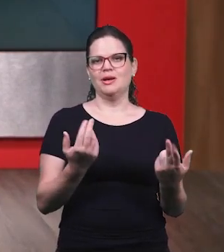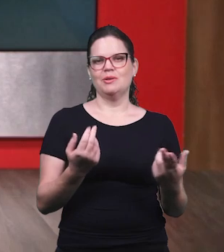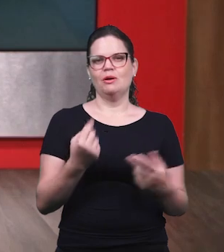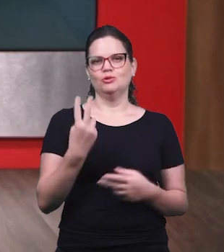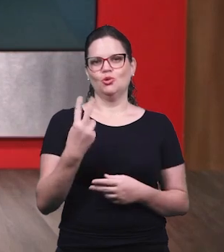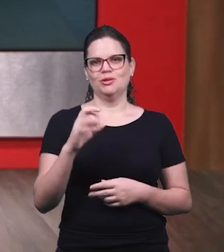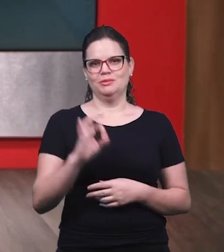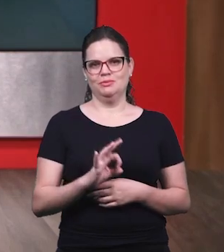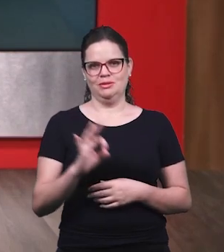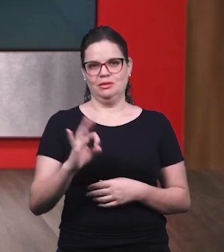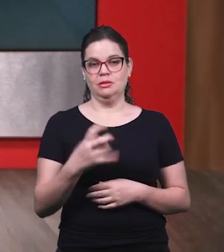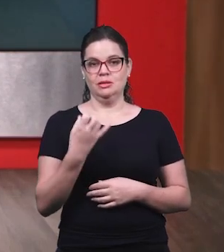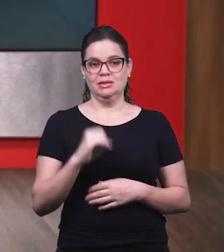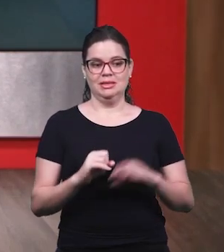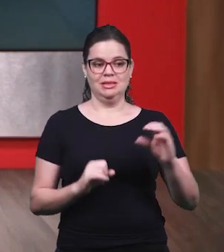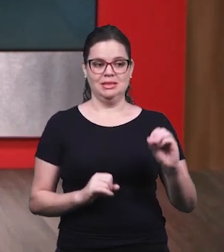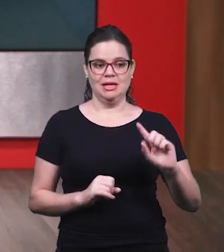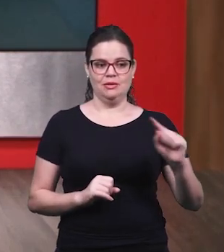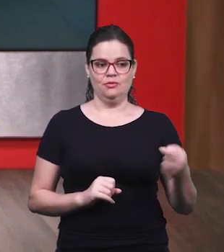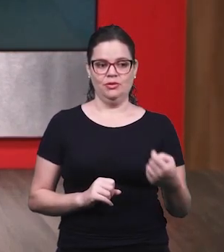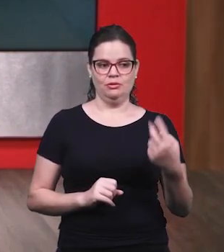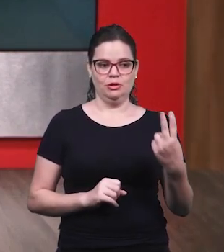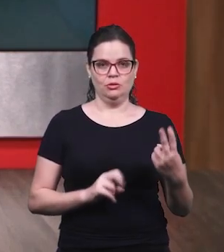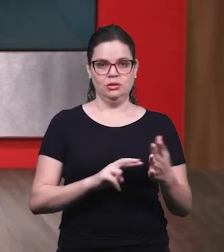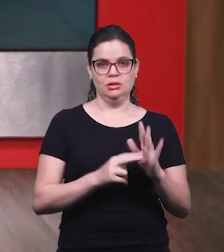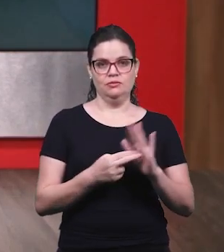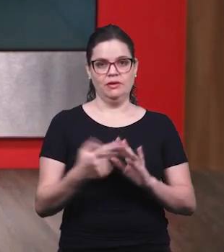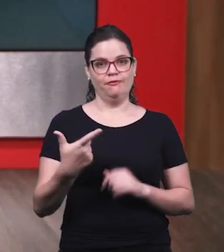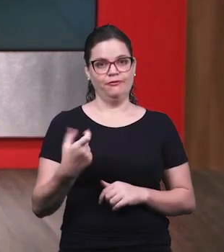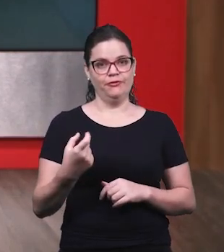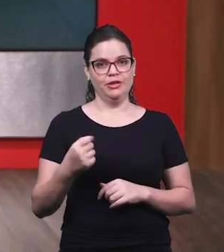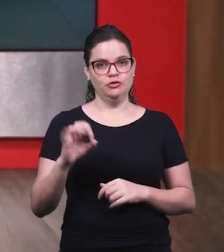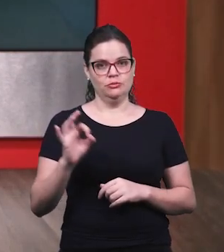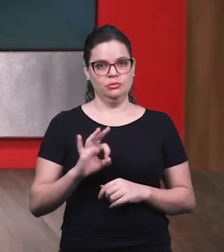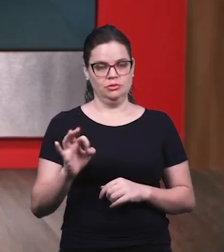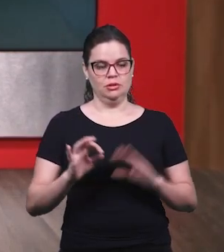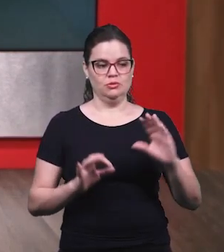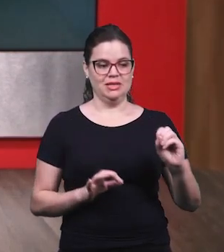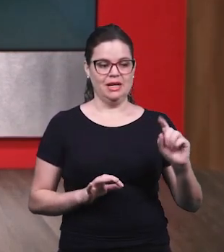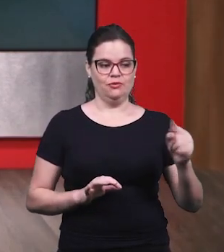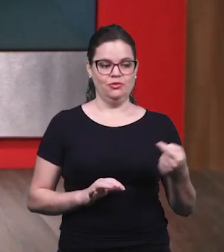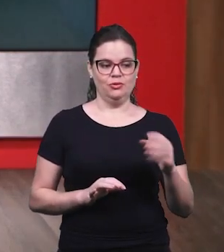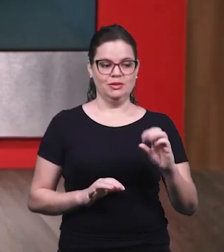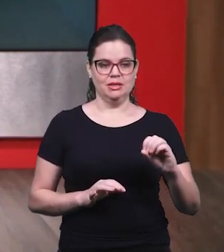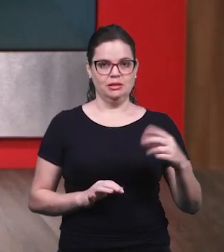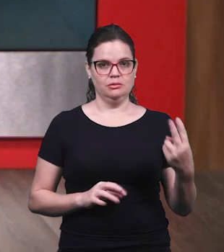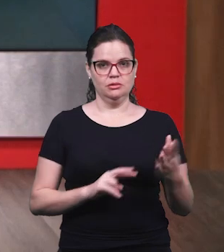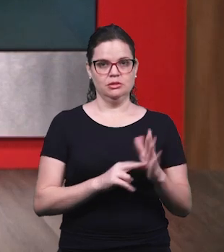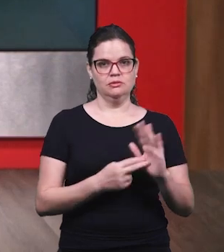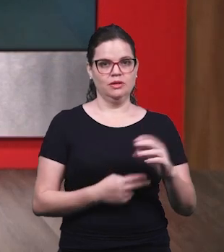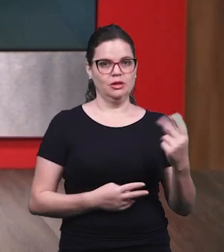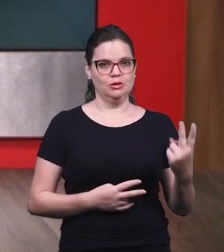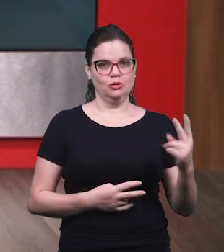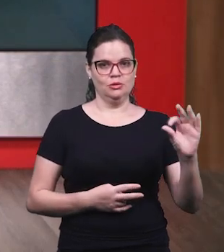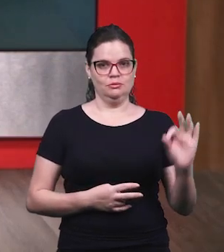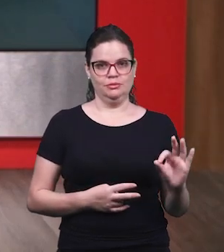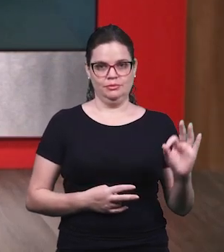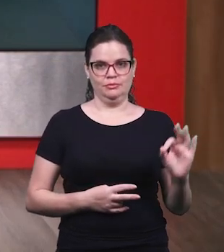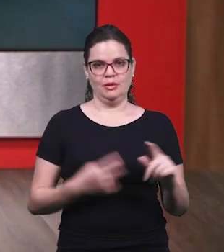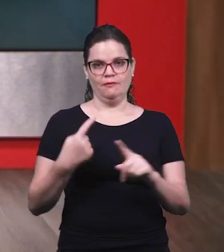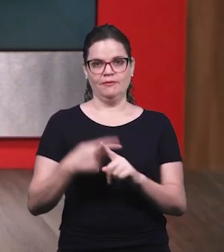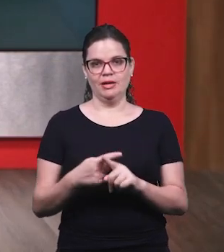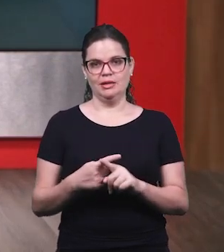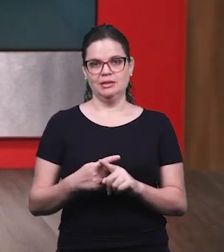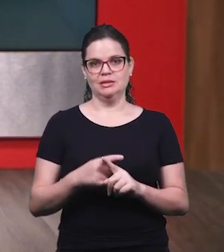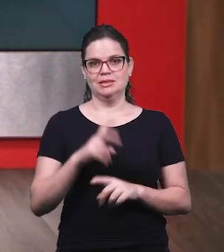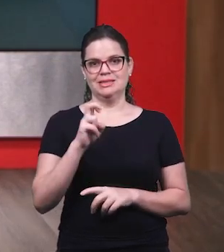0,2, já seria 20%. Então, ali são 2%. Vezes o tempo, o período, 5. Quando você faz